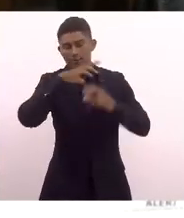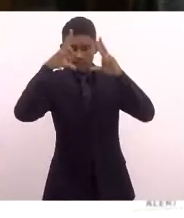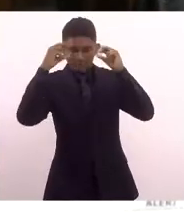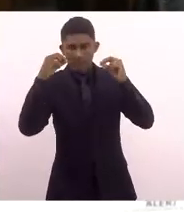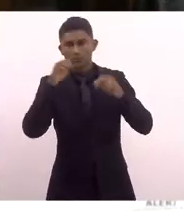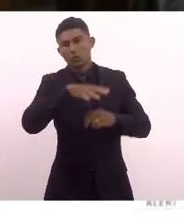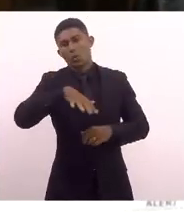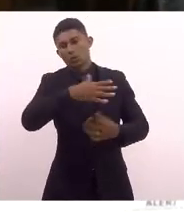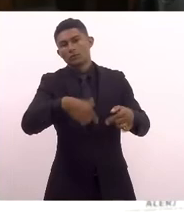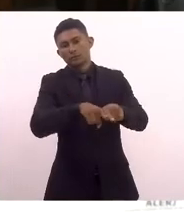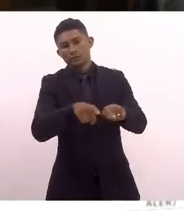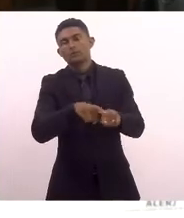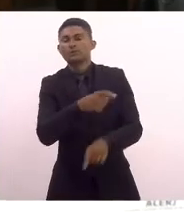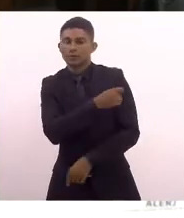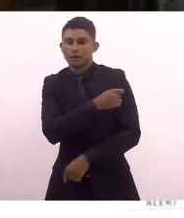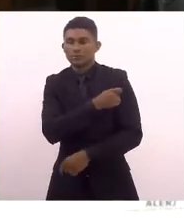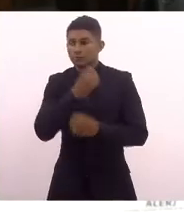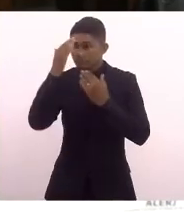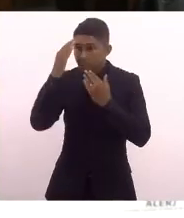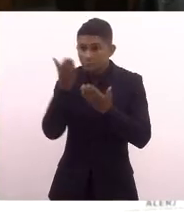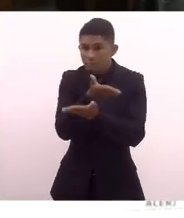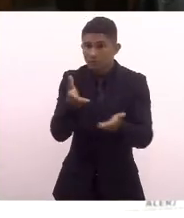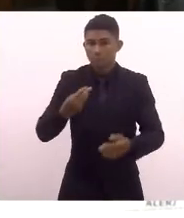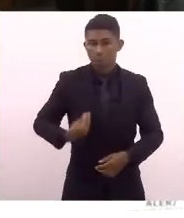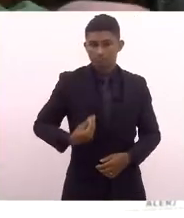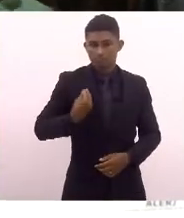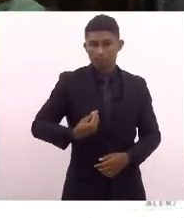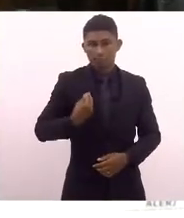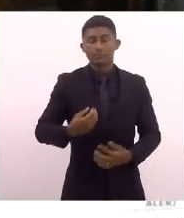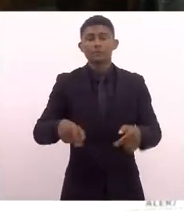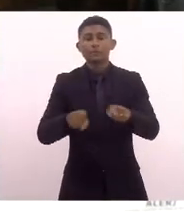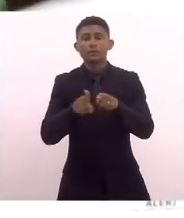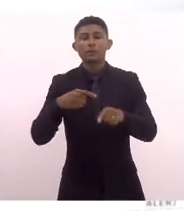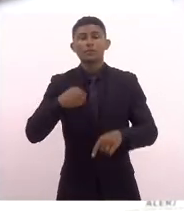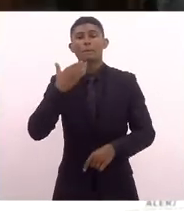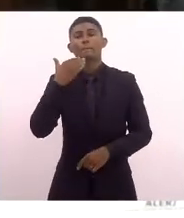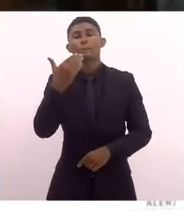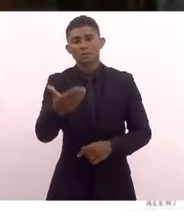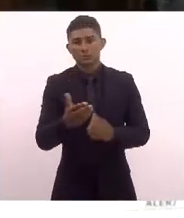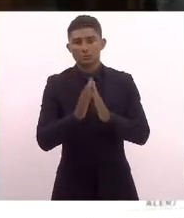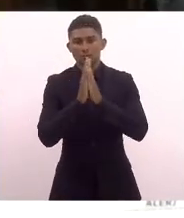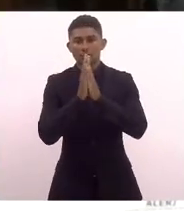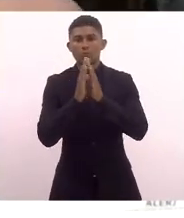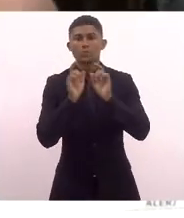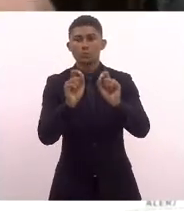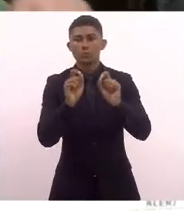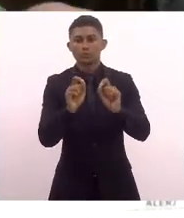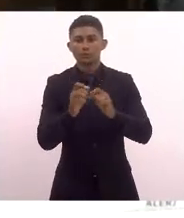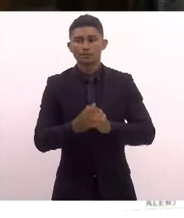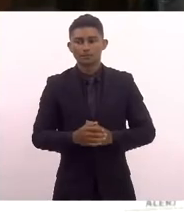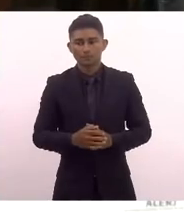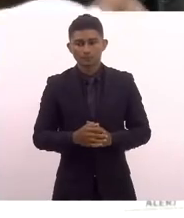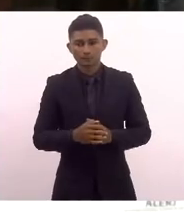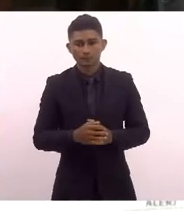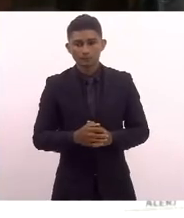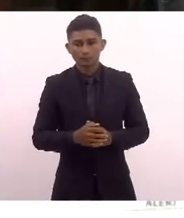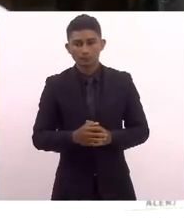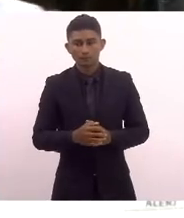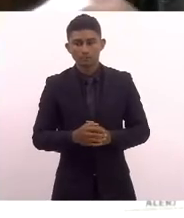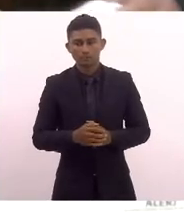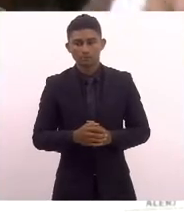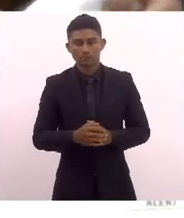os estudantes. Gostaria de agradecer a presença de todos e pedir, por favor, que eu não poderia deixar de falar na minha